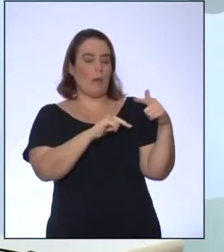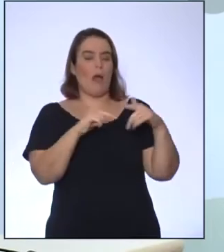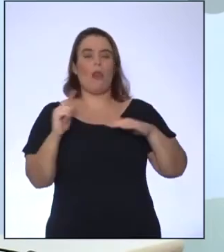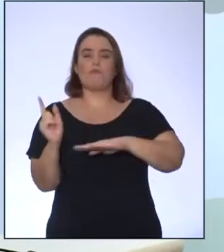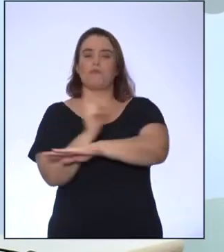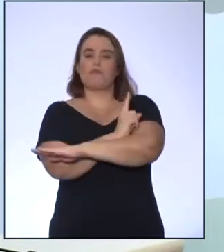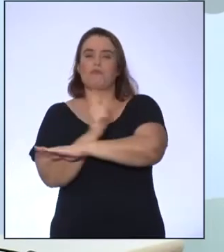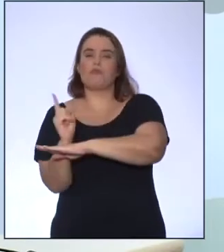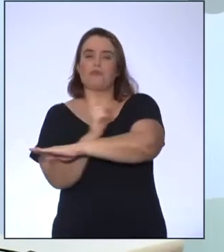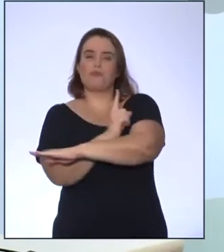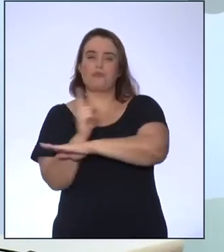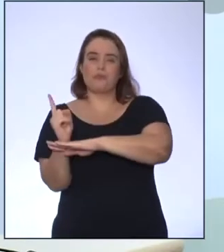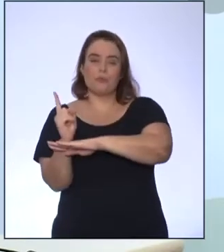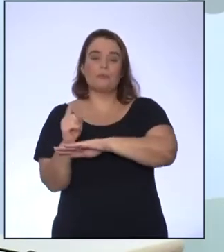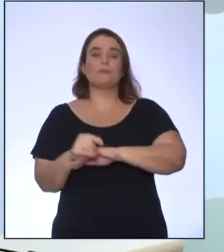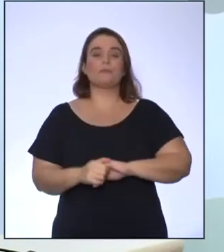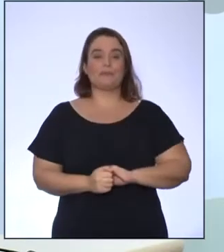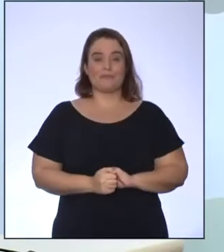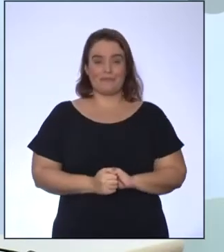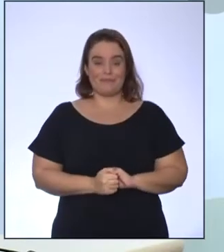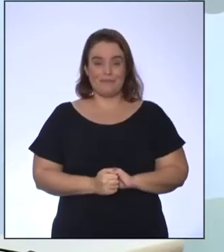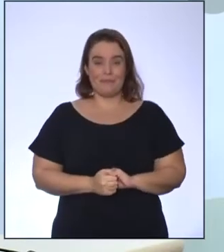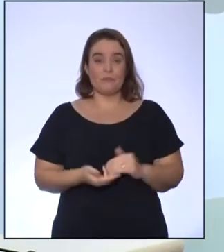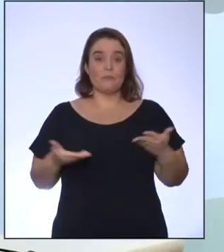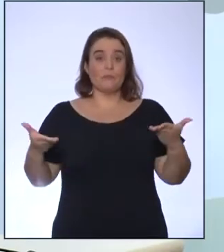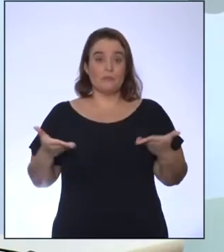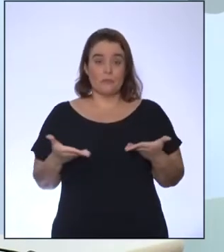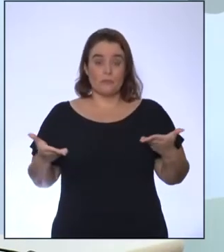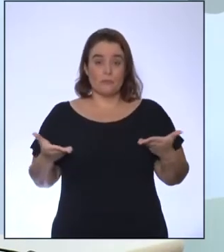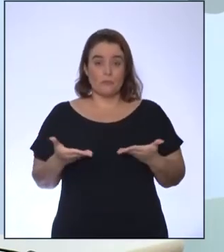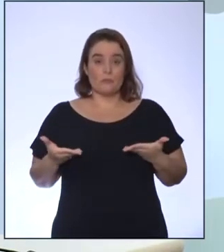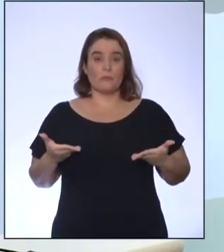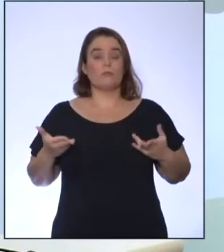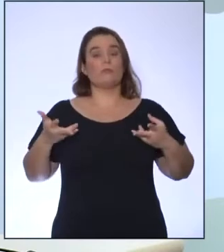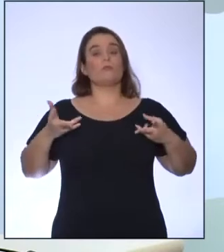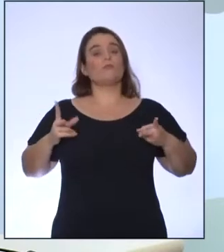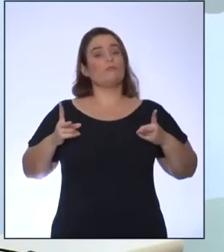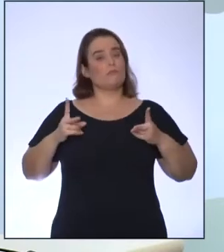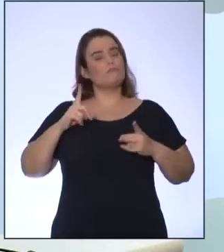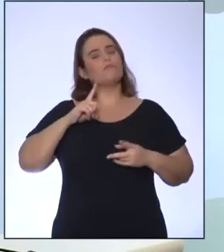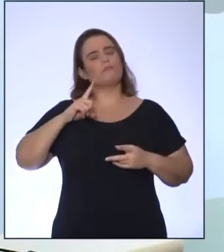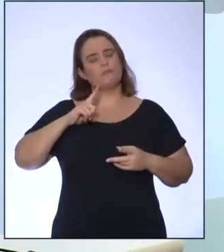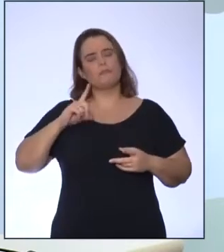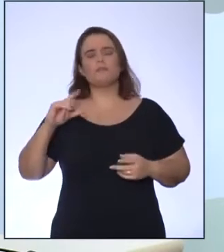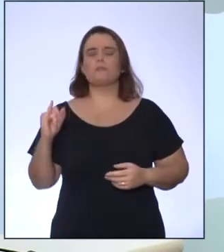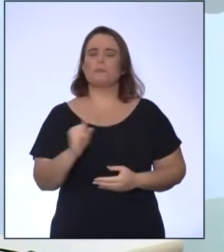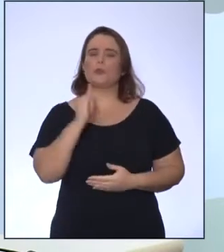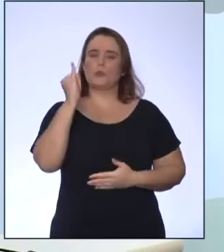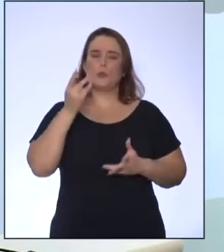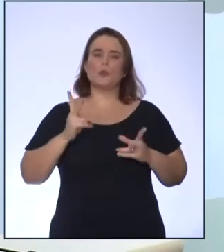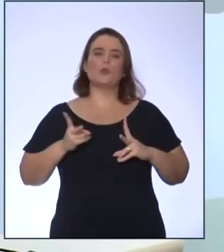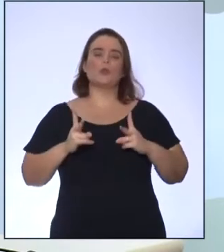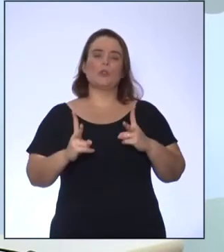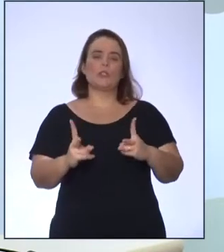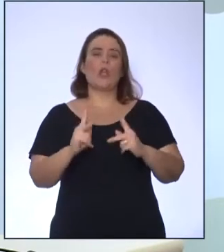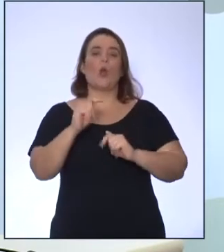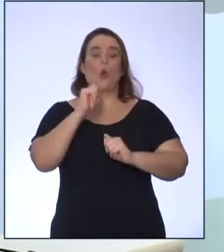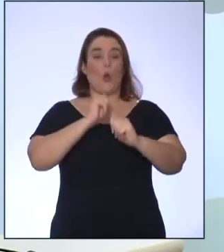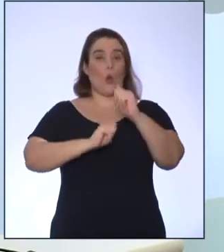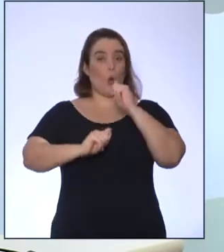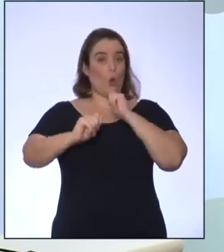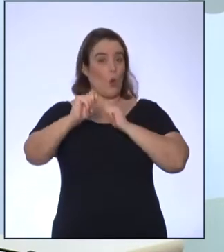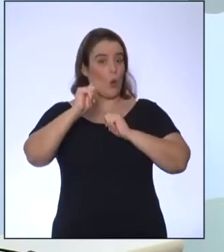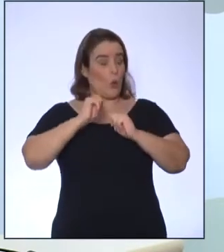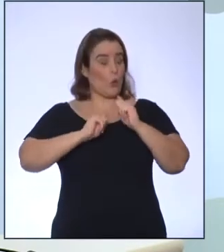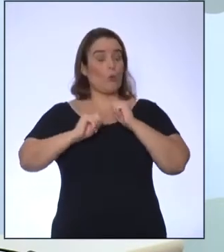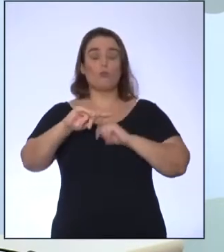desses fluxos, e hoje, né, ela continua tendo uma importância, né, econômica